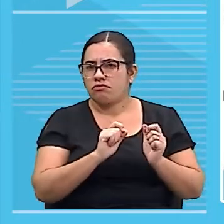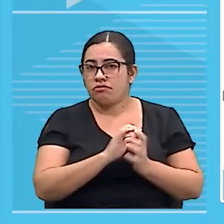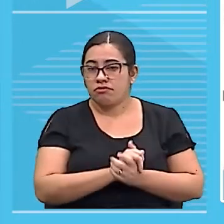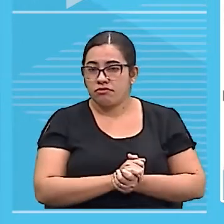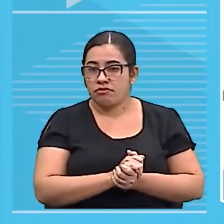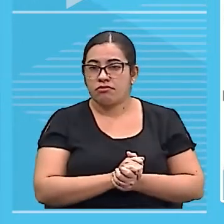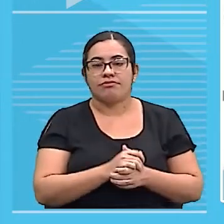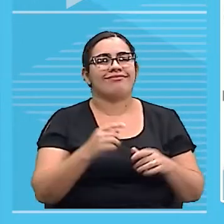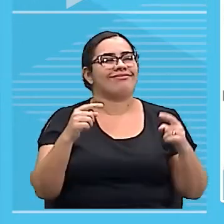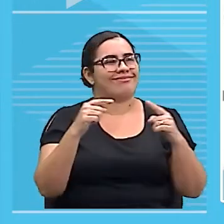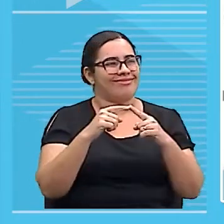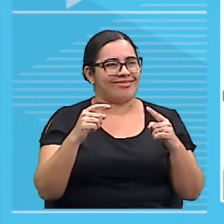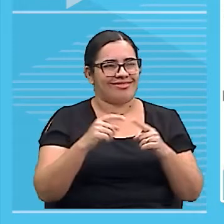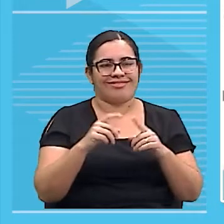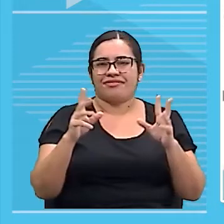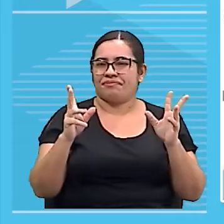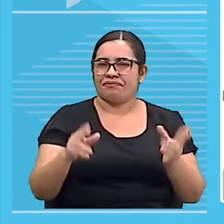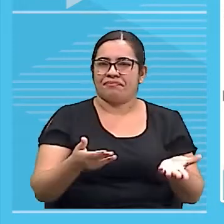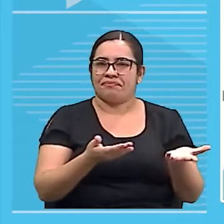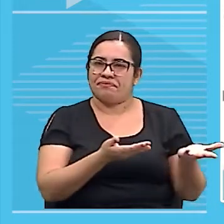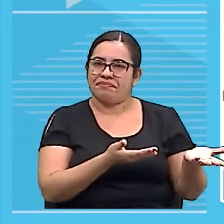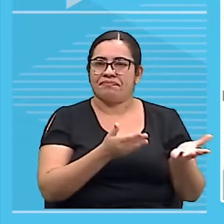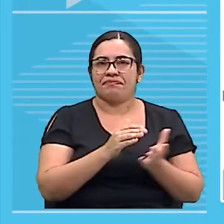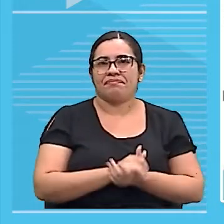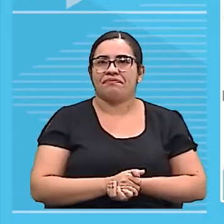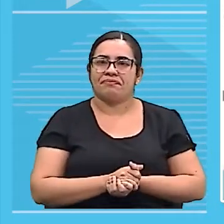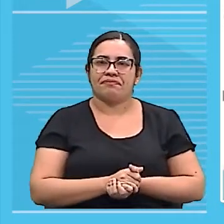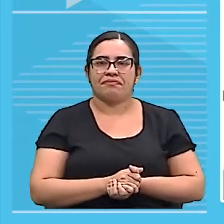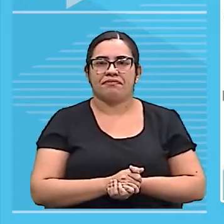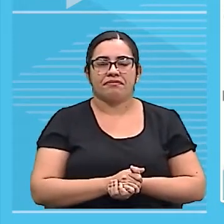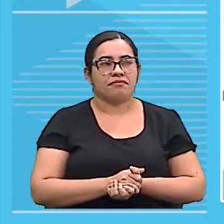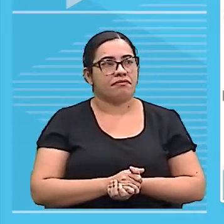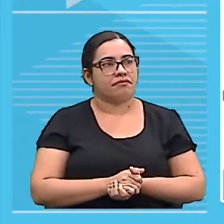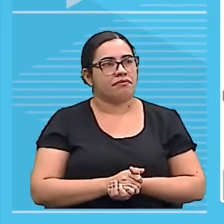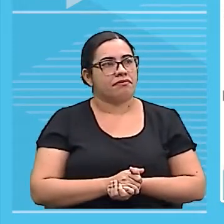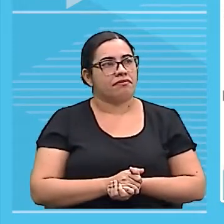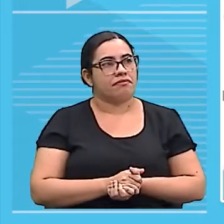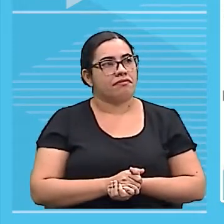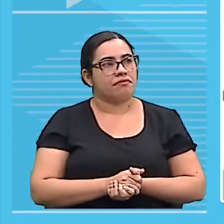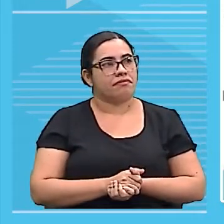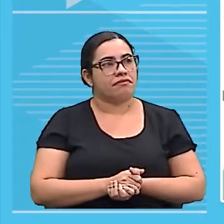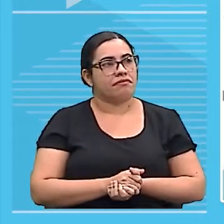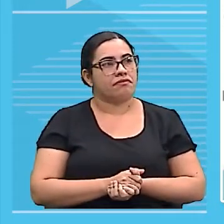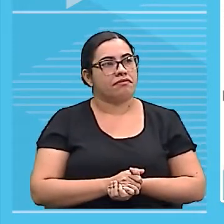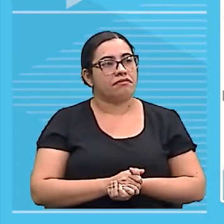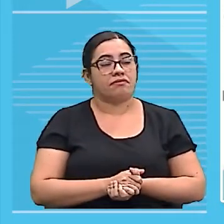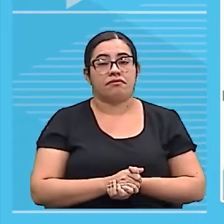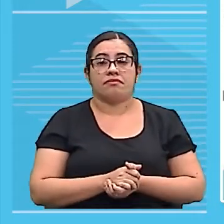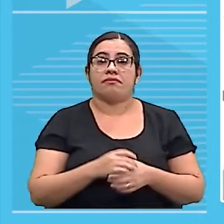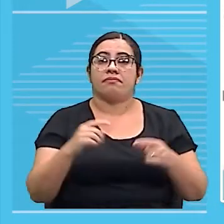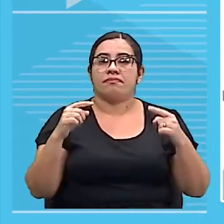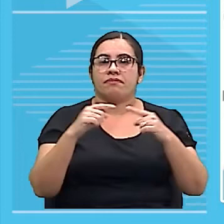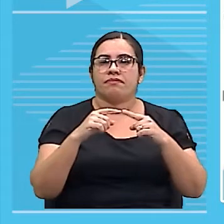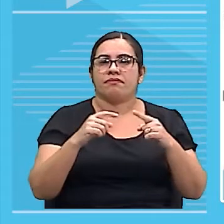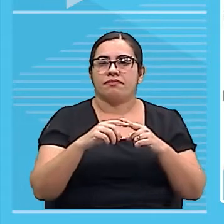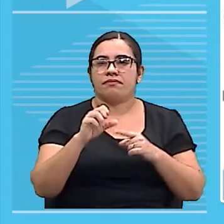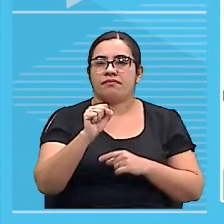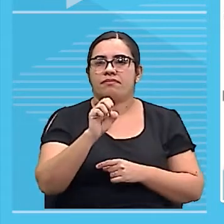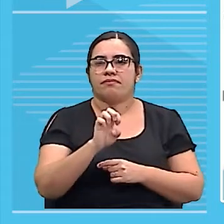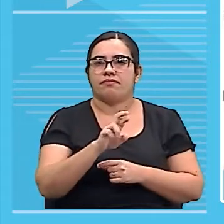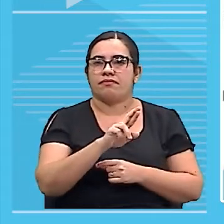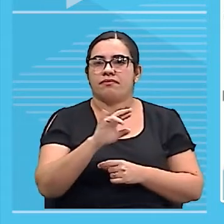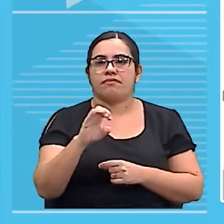vai observar um caso como esse em um associação em série